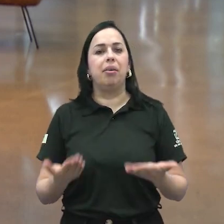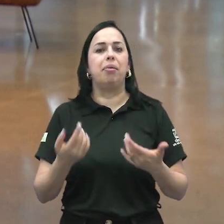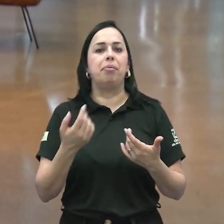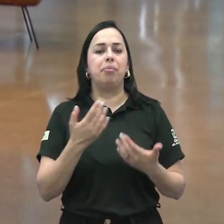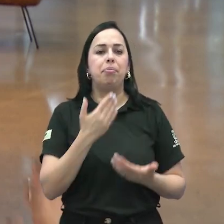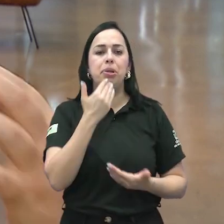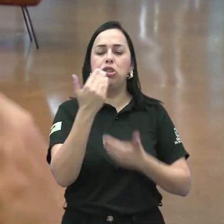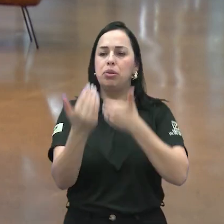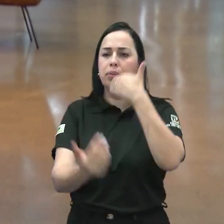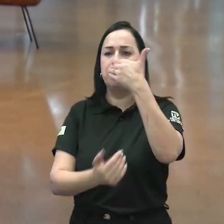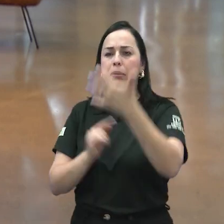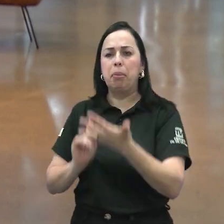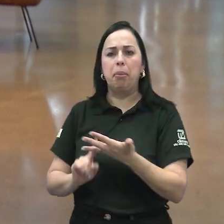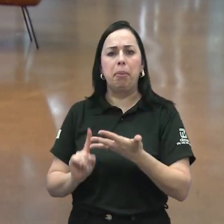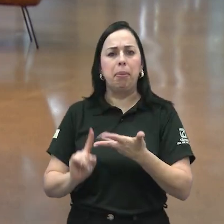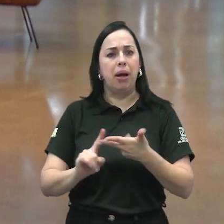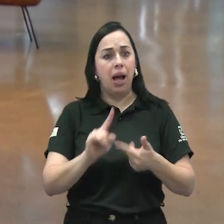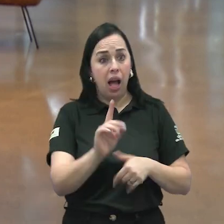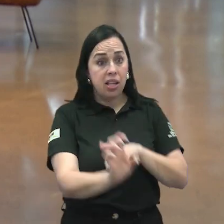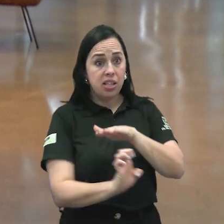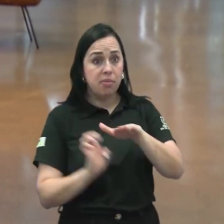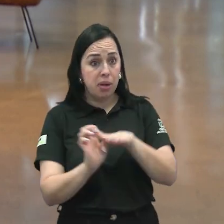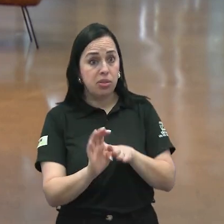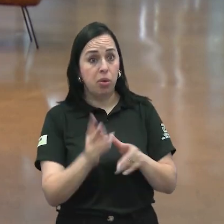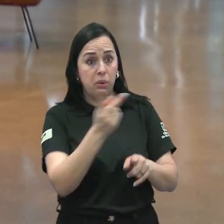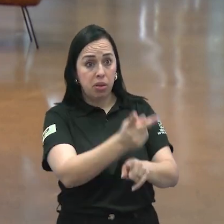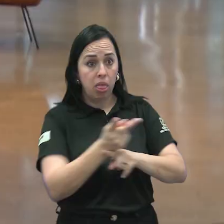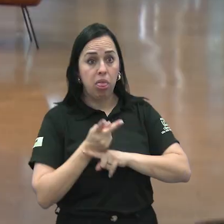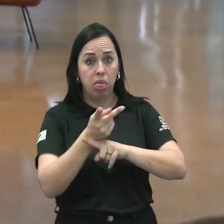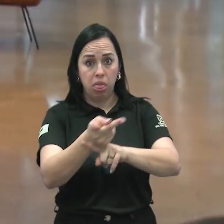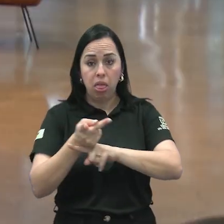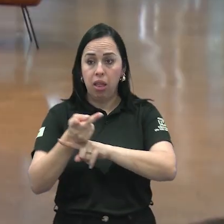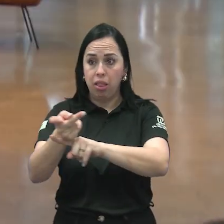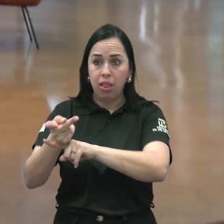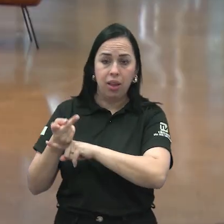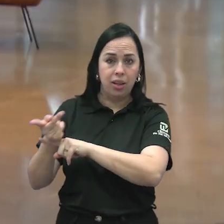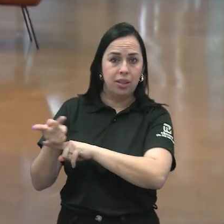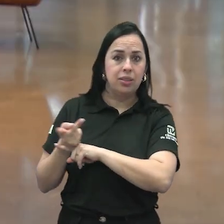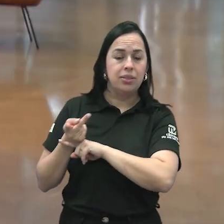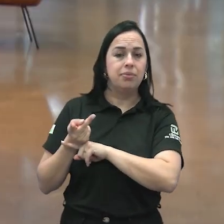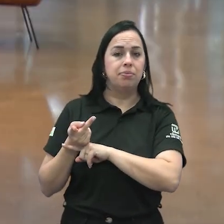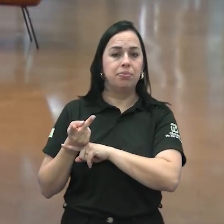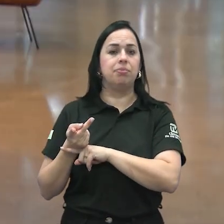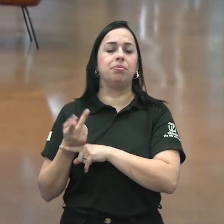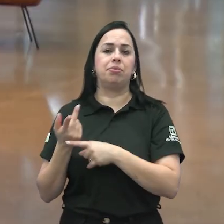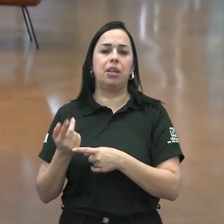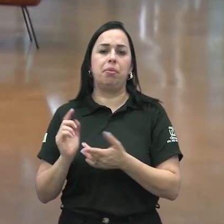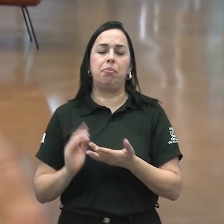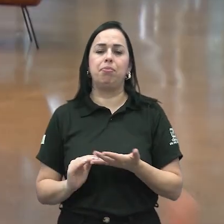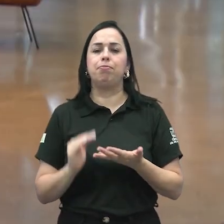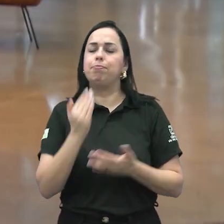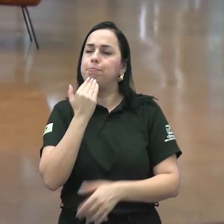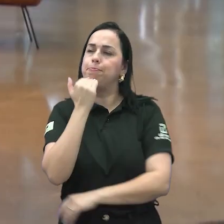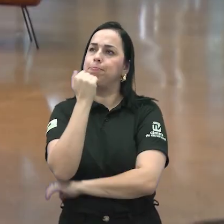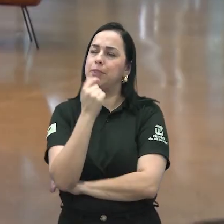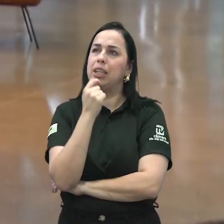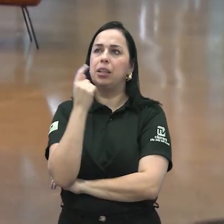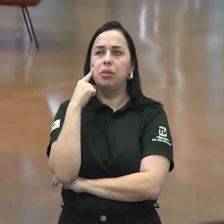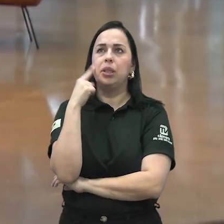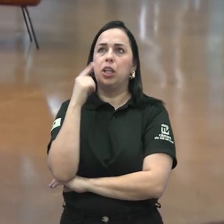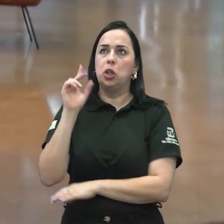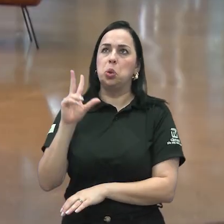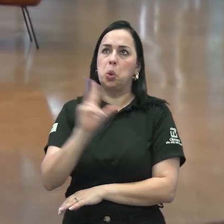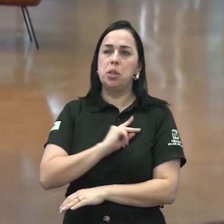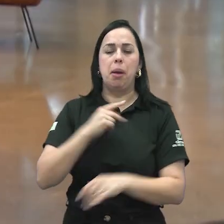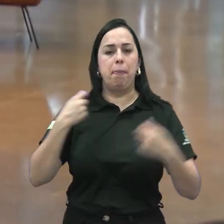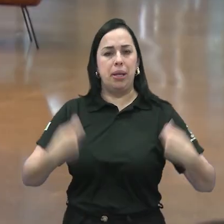Então, demandas foram chegando das próprias empresas que começaram a se conectar com o nosso ecossistema, que fez a gente